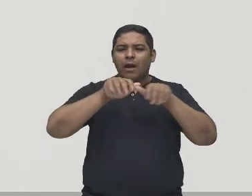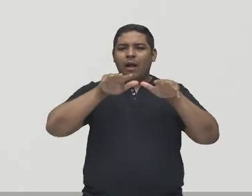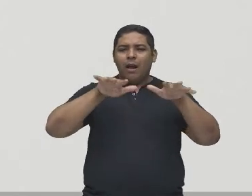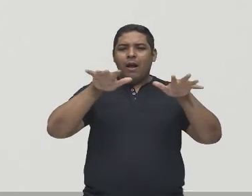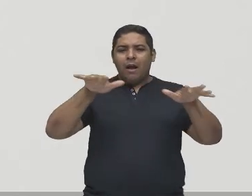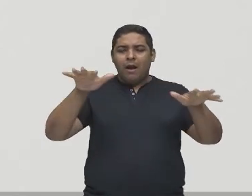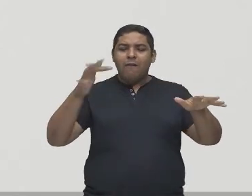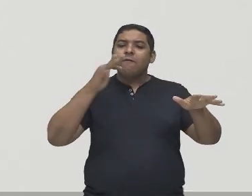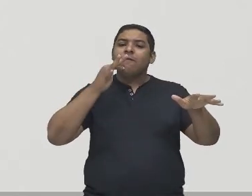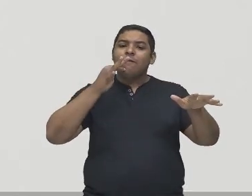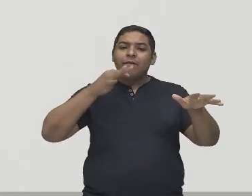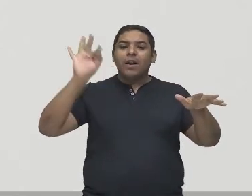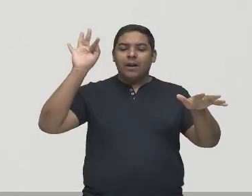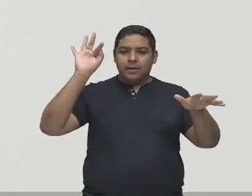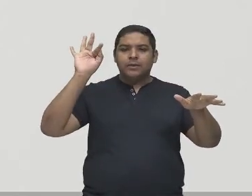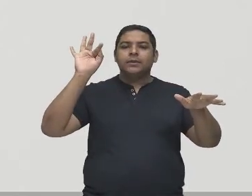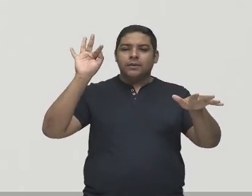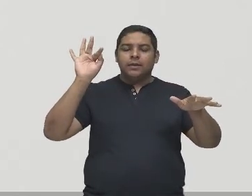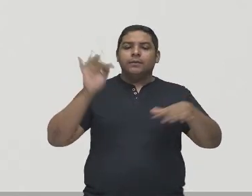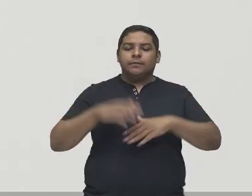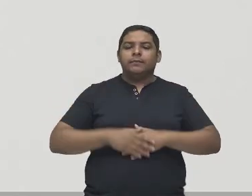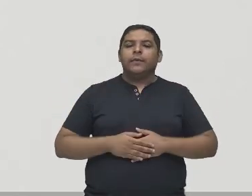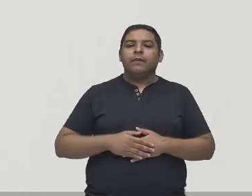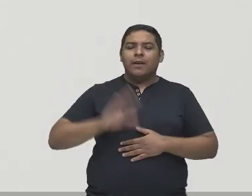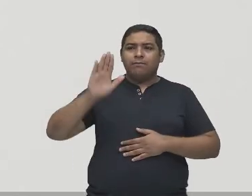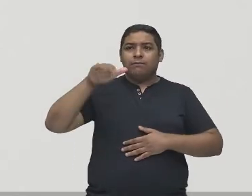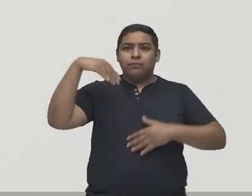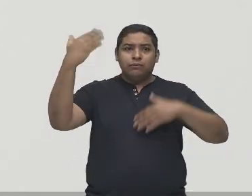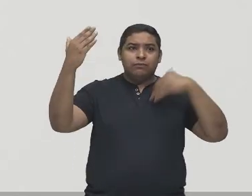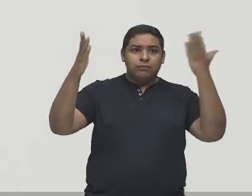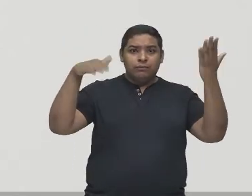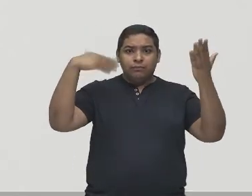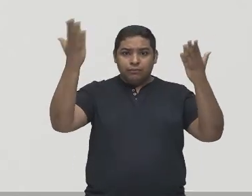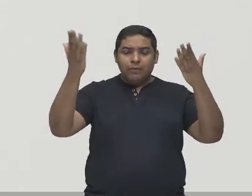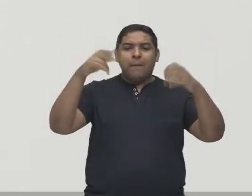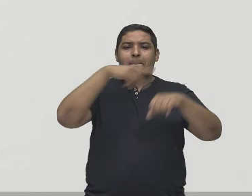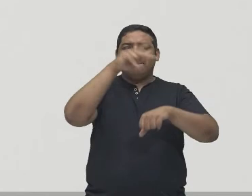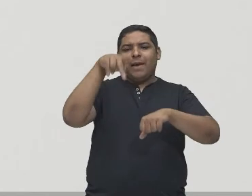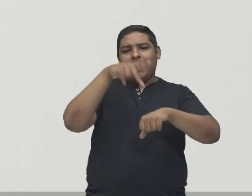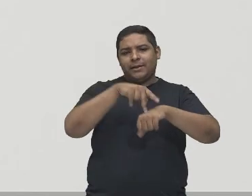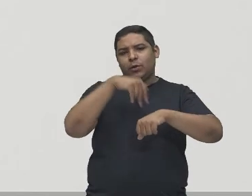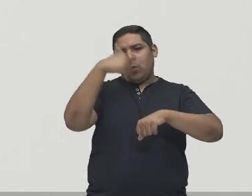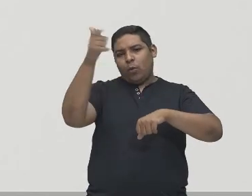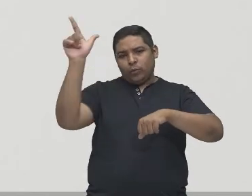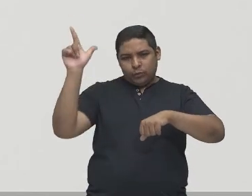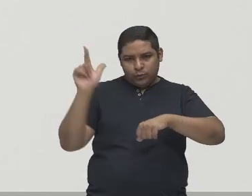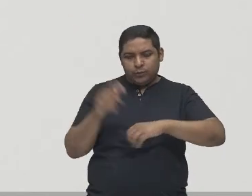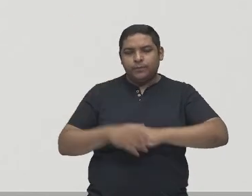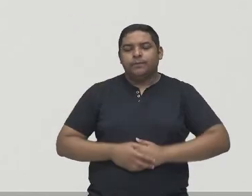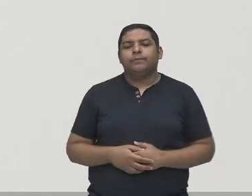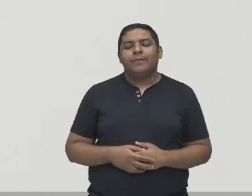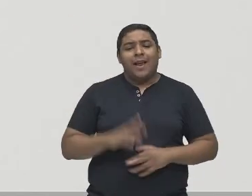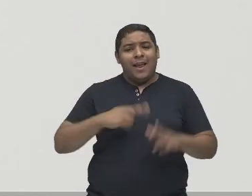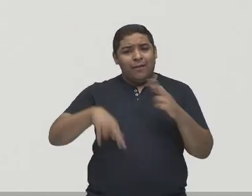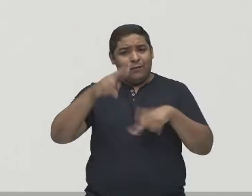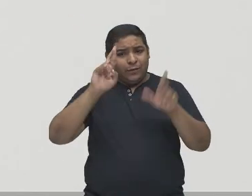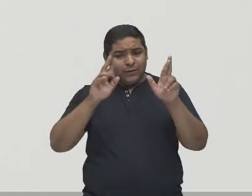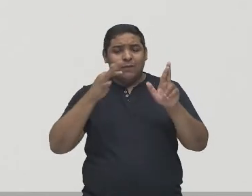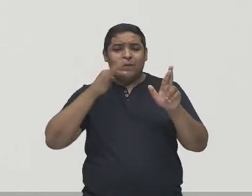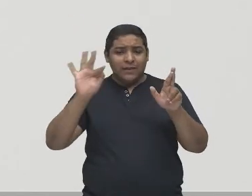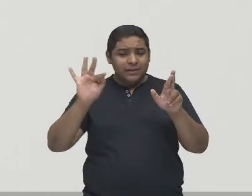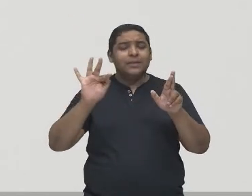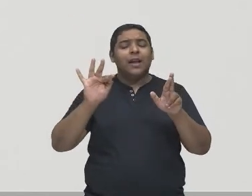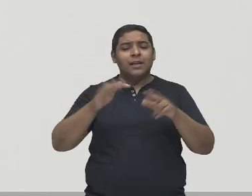toda a França e ainda ultrapassar as barreiras territoriais francesas. A Revolução Francesa ela vai, como eu disse a